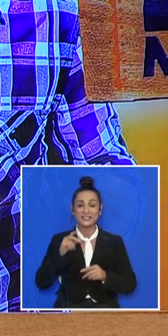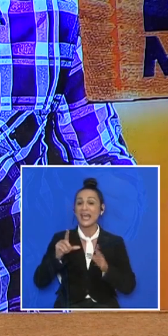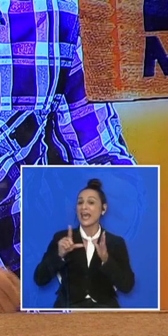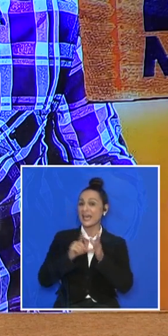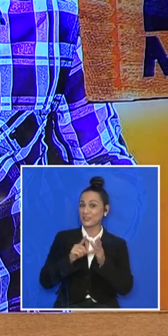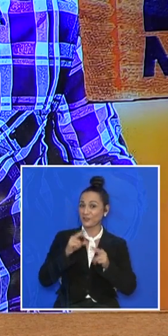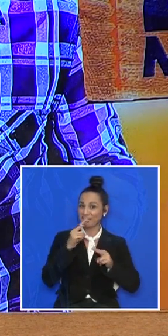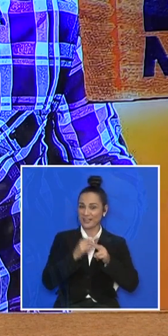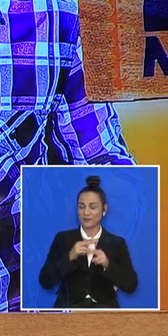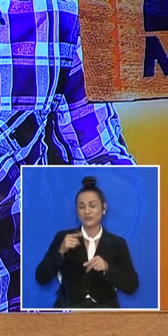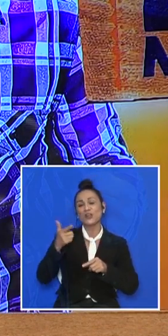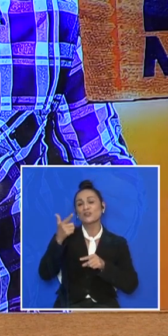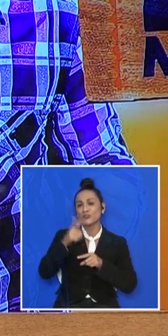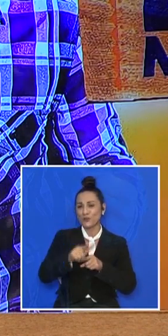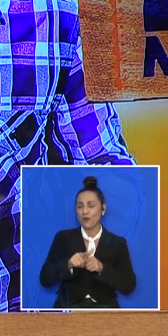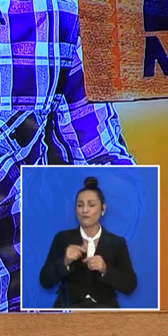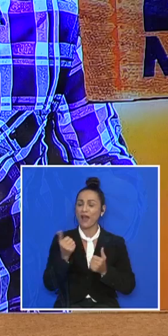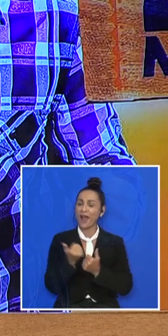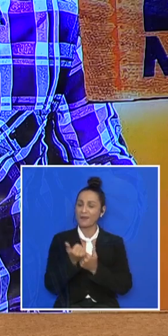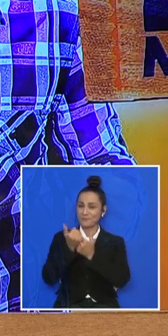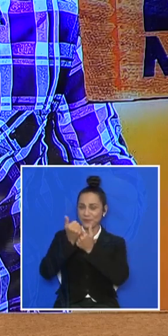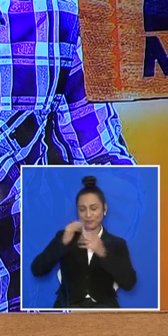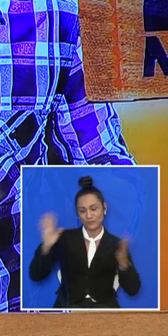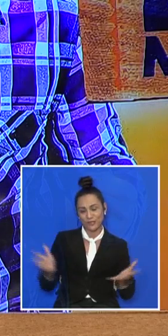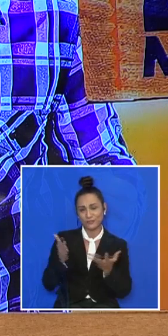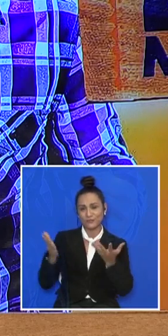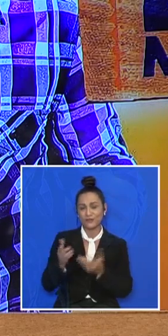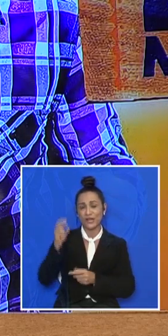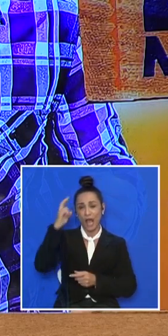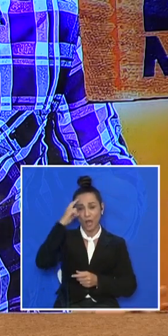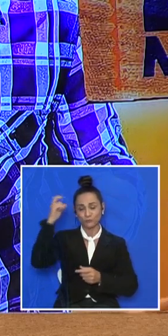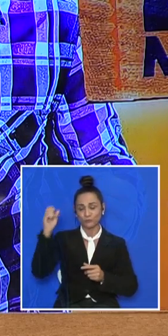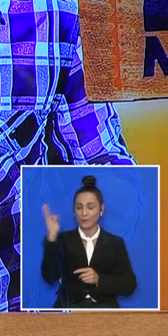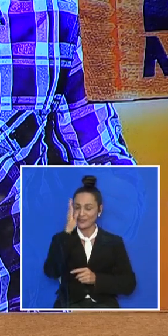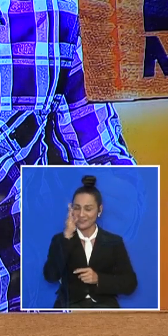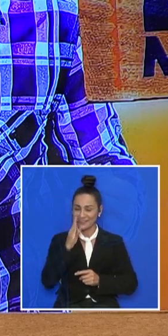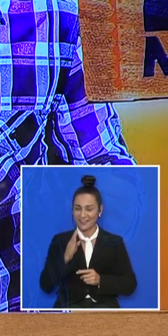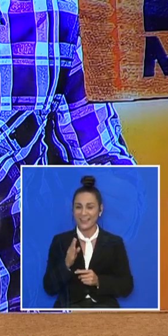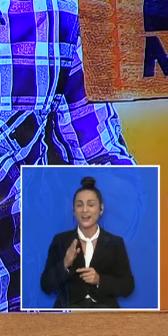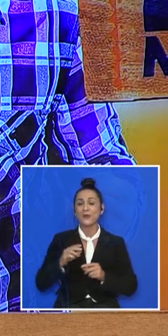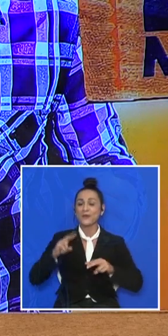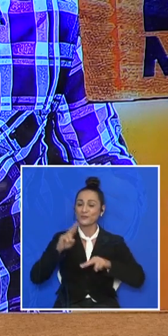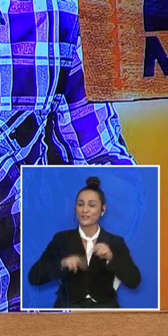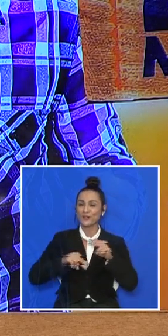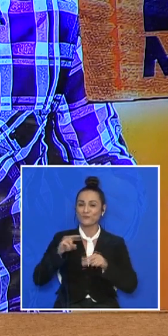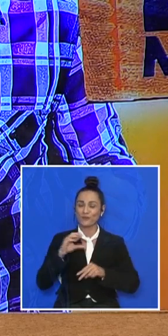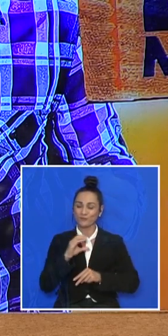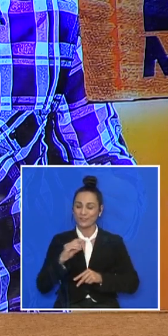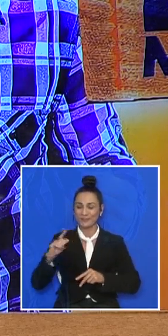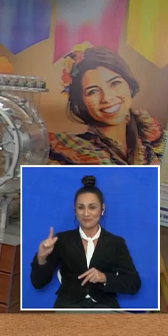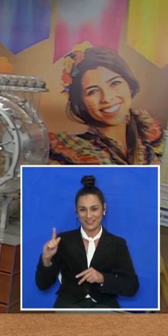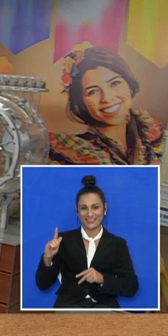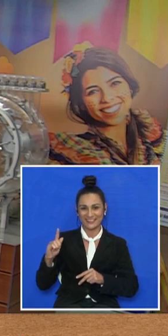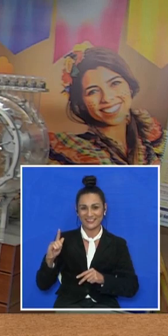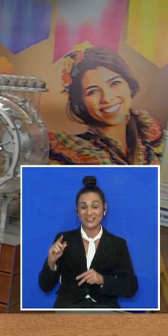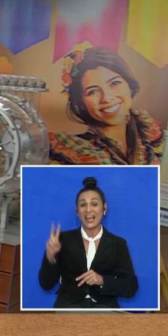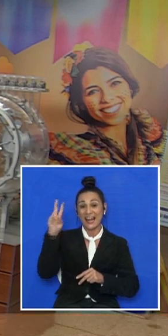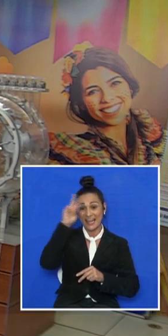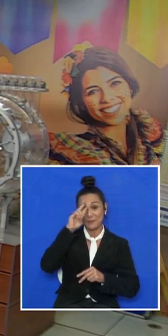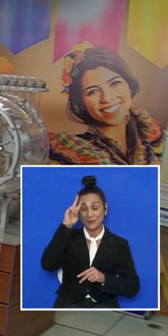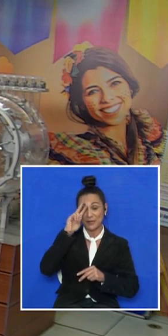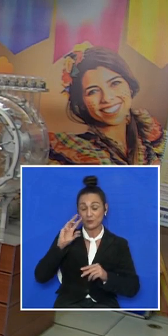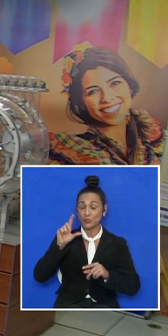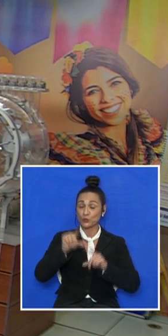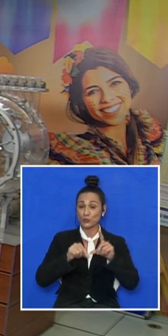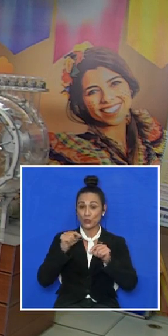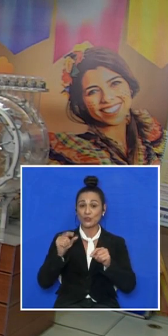Loterias Caixa, mais uma vez, apoiando e incentivando a cultura brasileira através do São João de Campina Grande. Lembramos que o sorteio